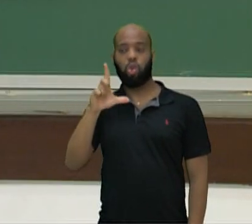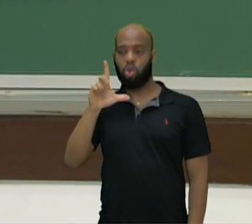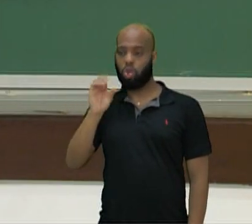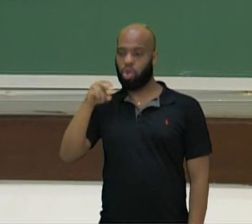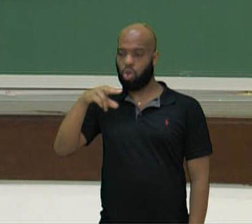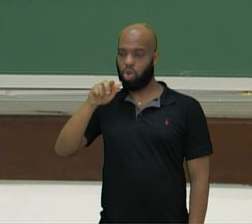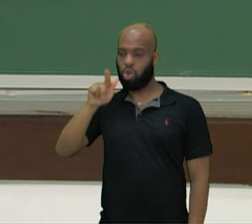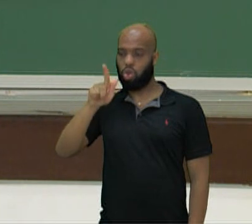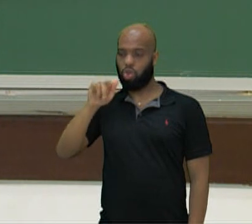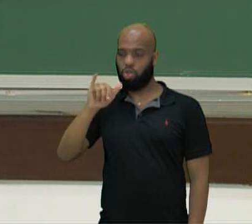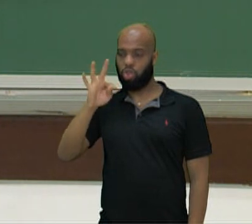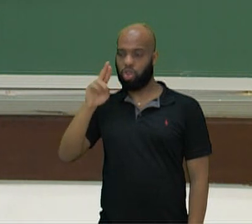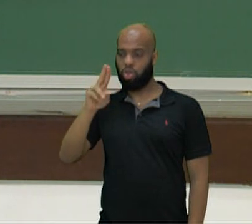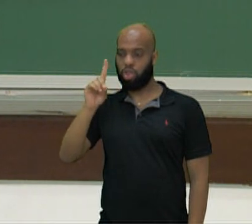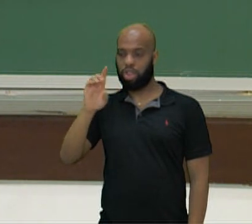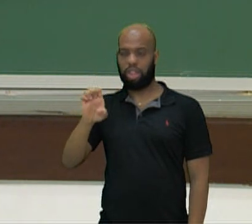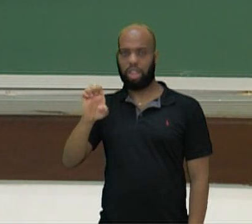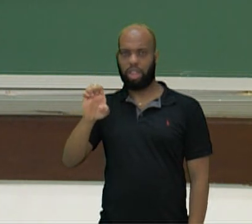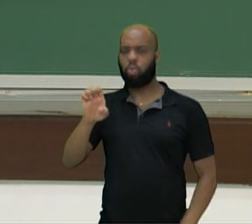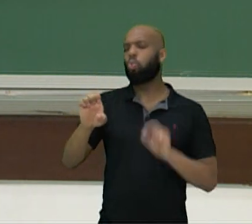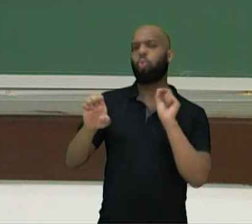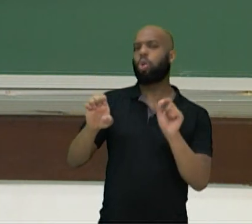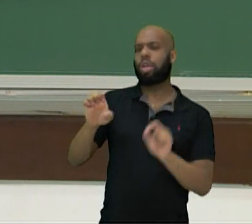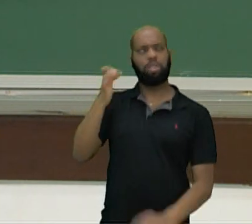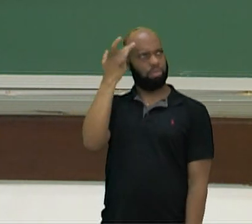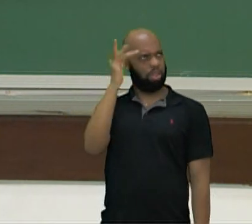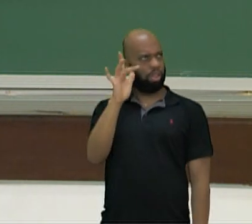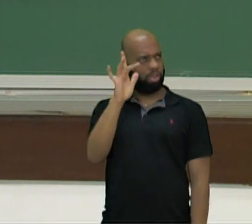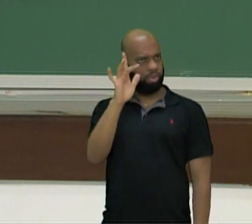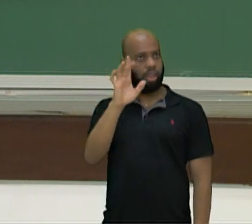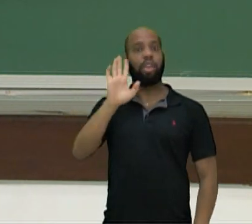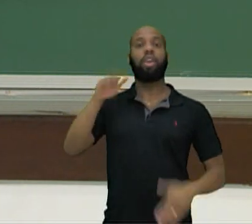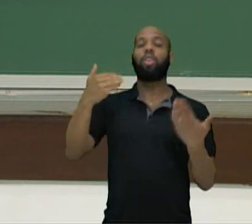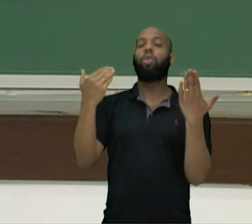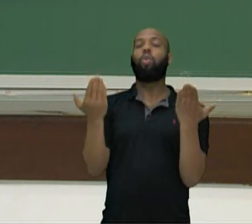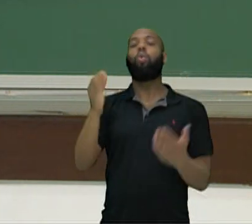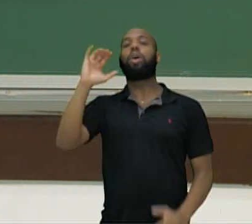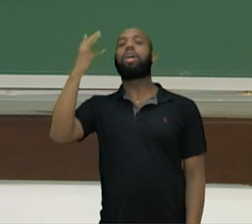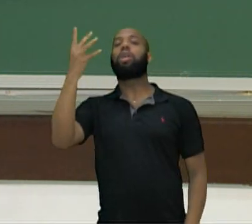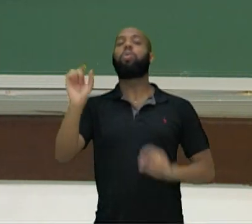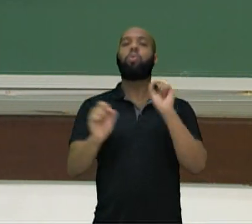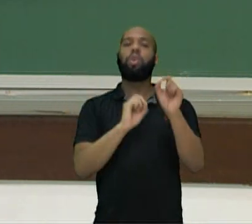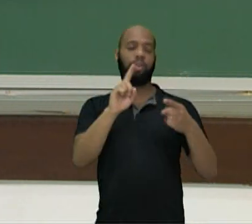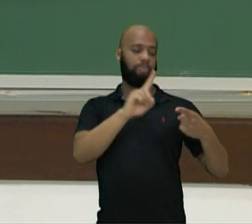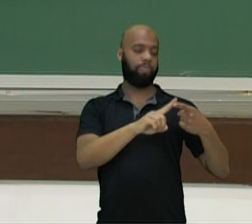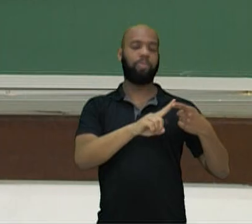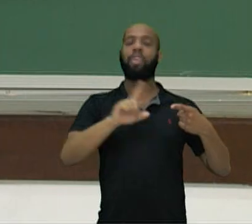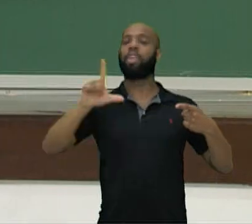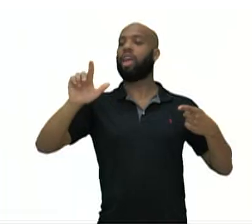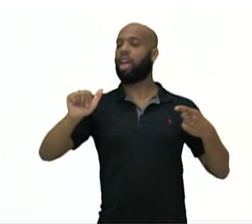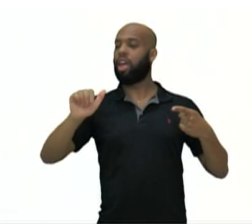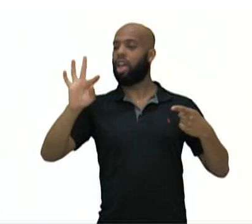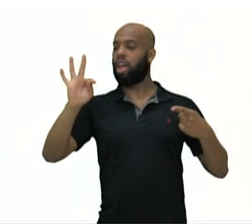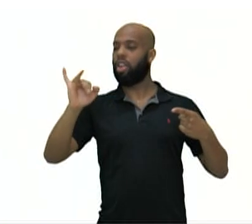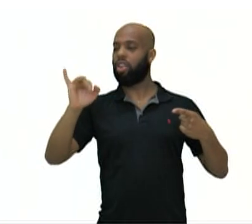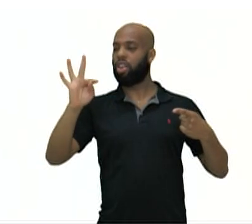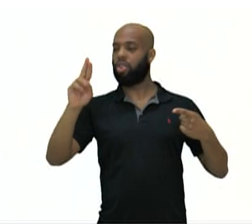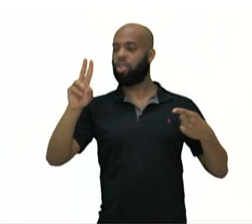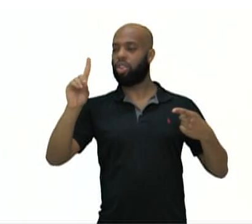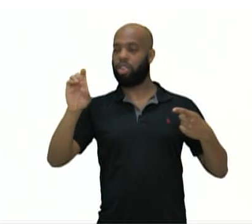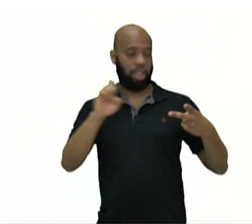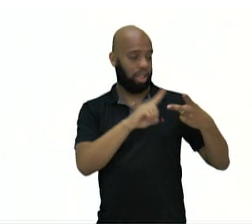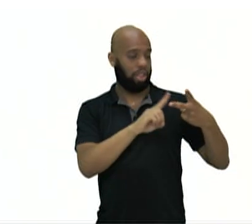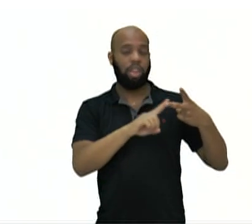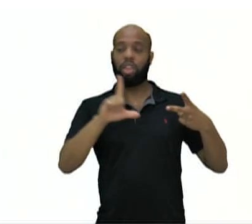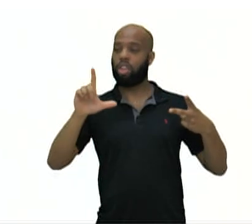Não sei. Como não, cara? Lembra lá? O clima está relacionado à latitude, porque a longitude